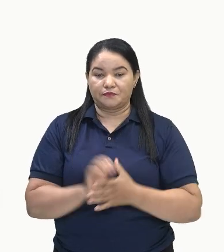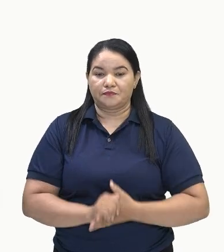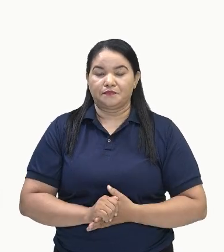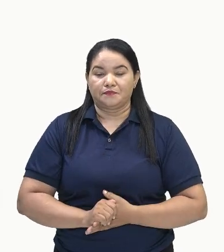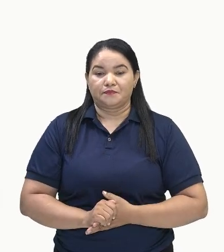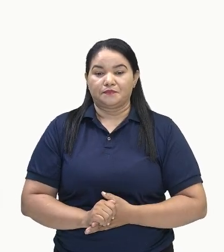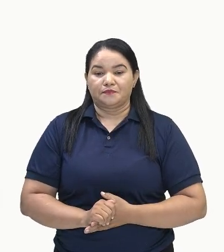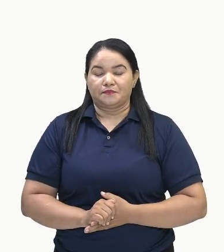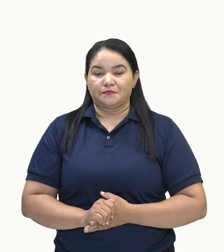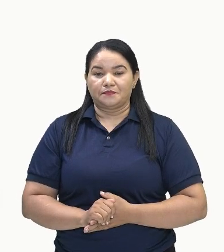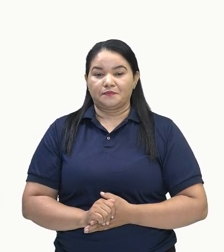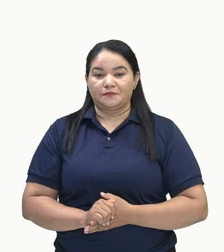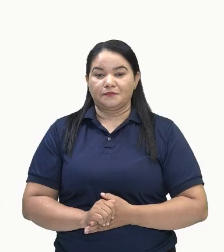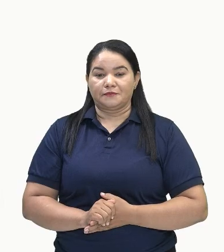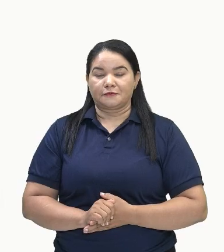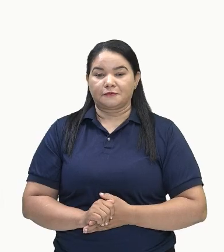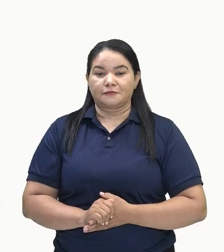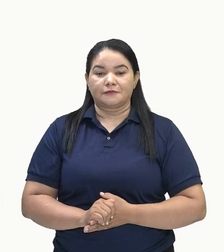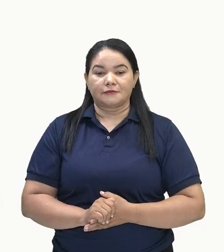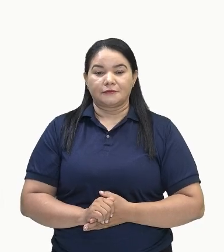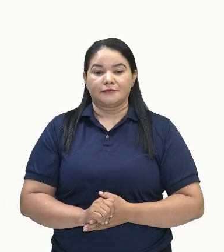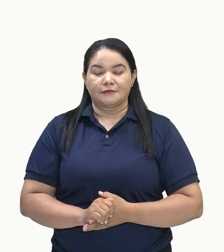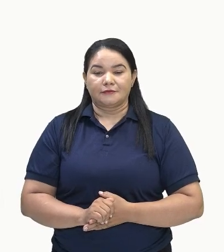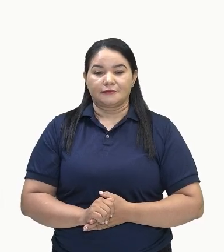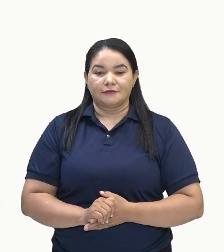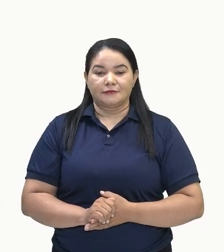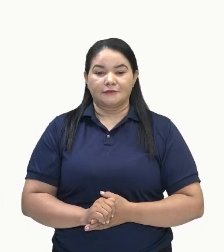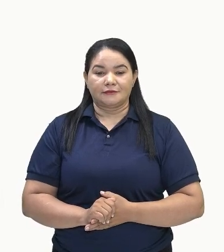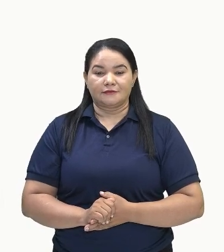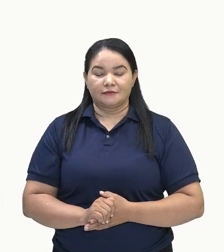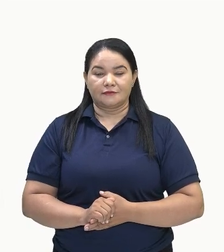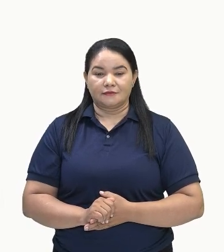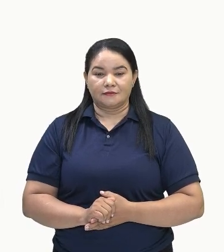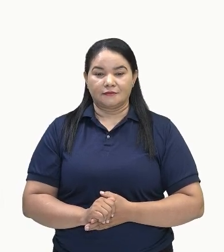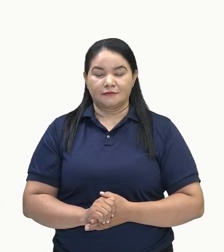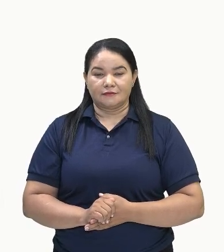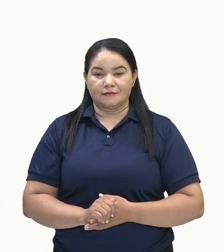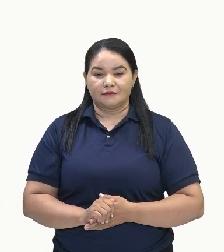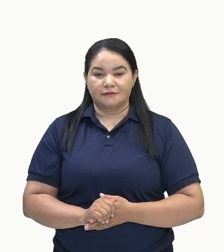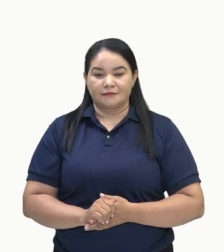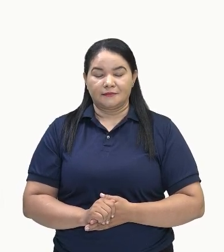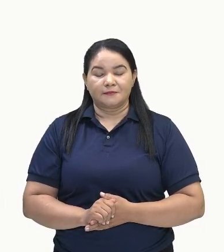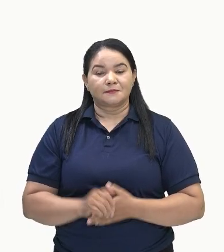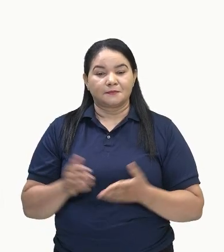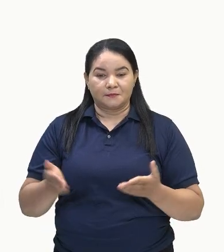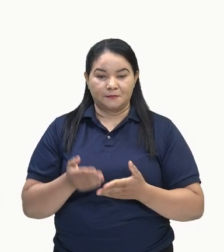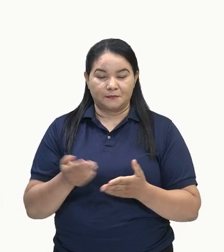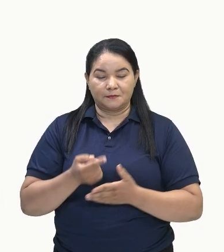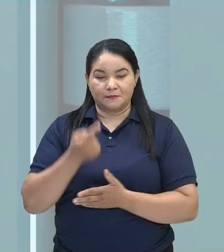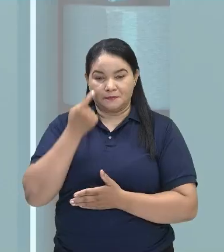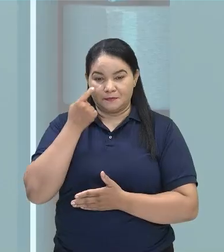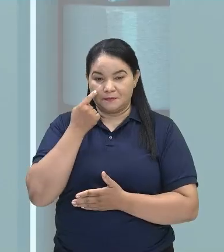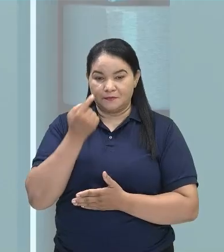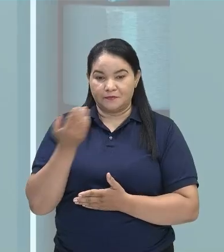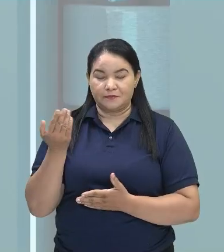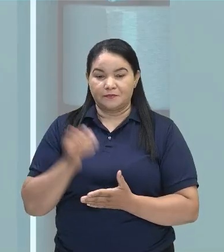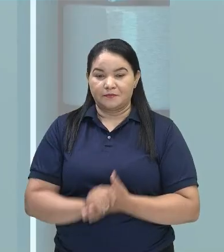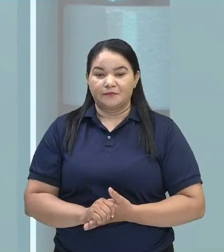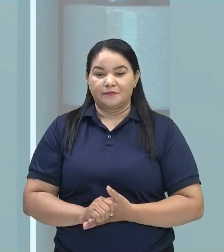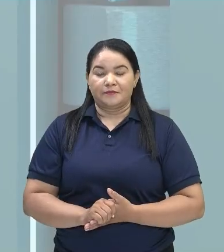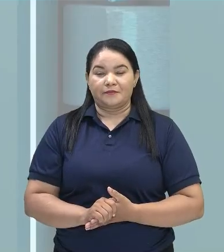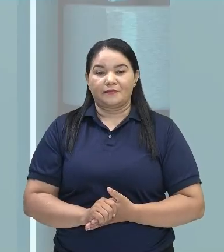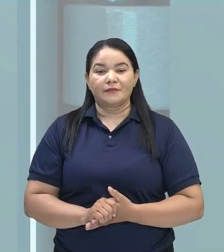Dito isto, né, a gente vai agora, né, ter na prática, né,